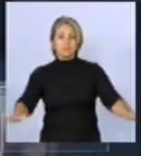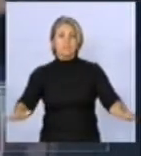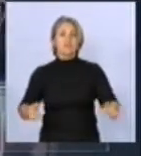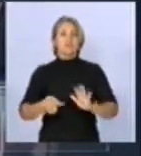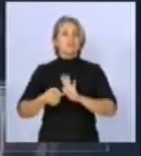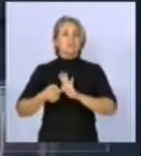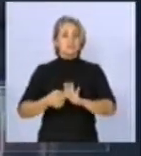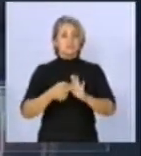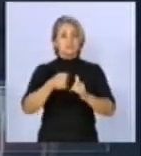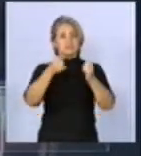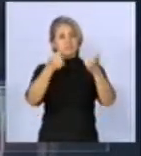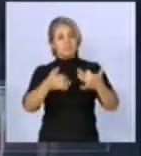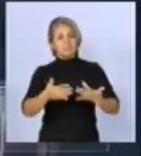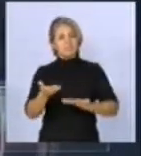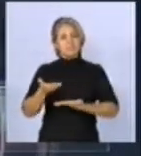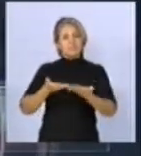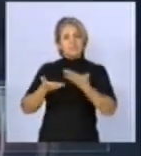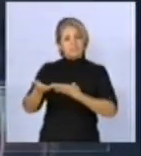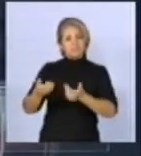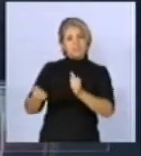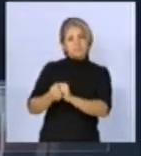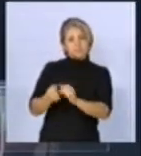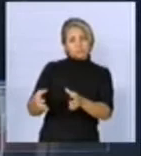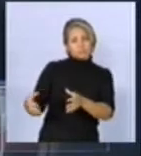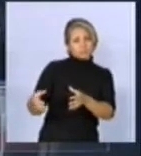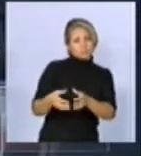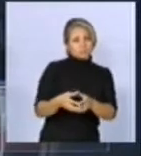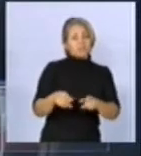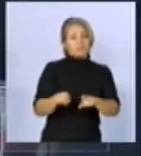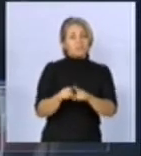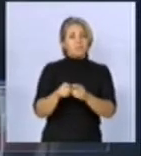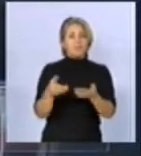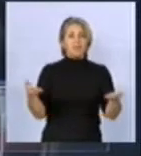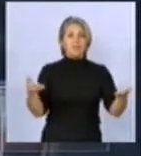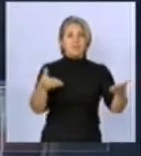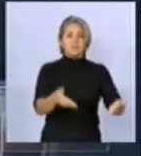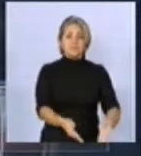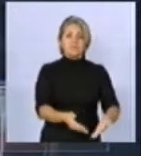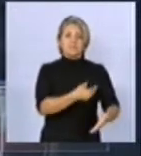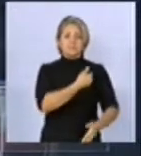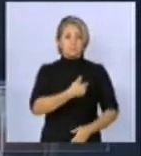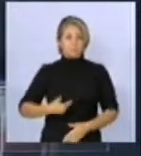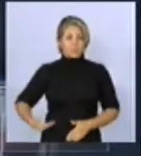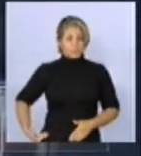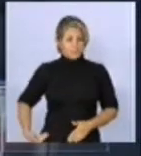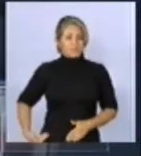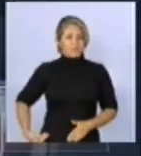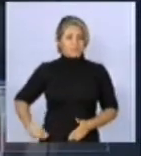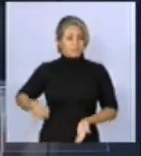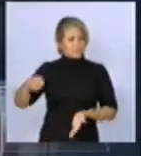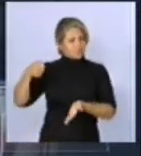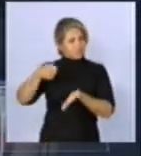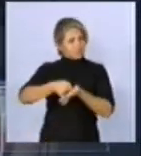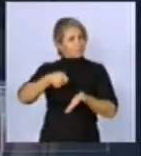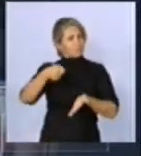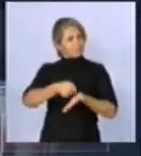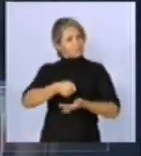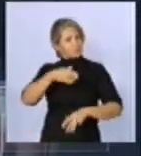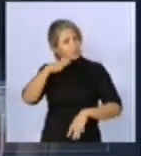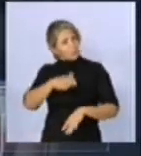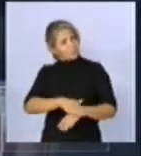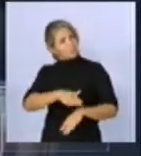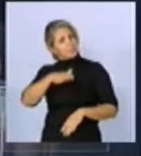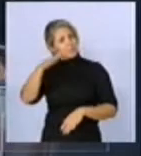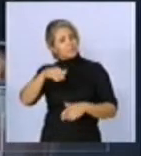aqui com a relação que nós temos com setor e com a presença do poder público afirmando-se cada vez